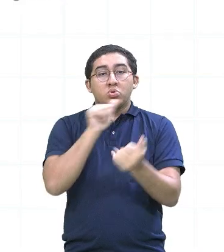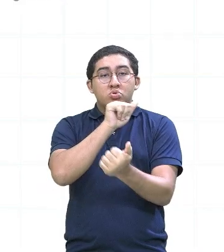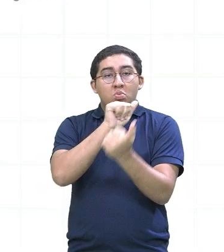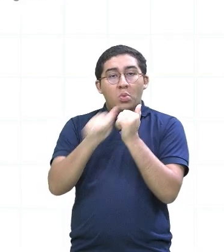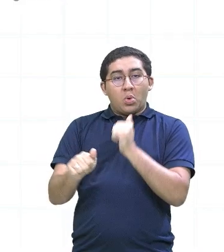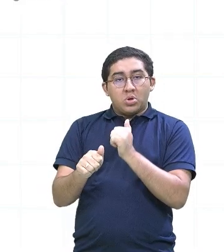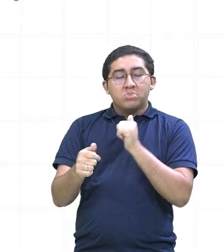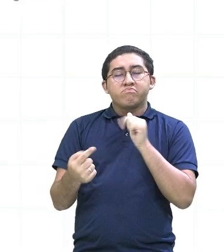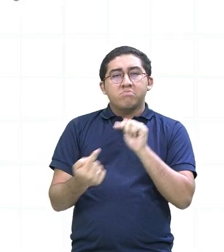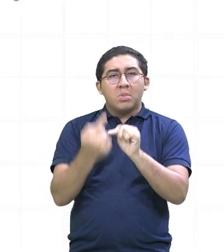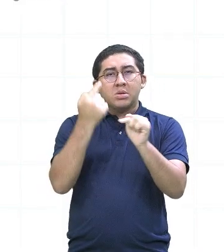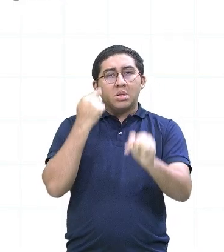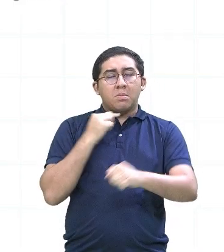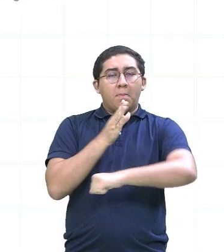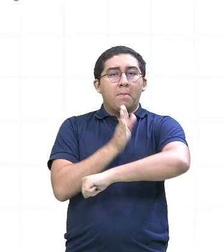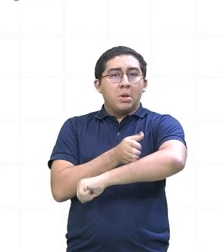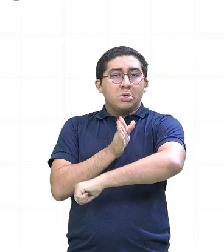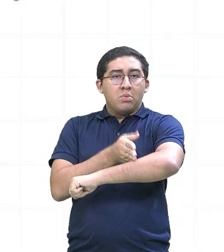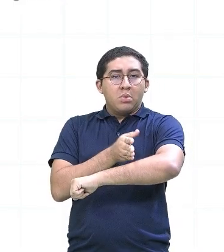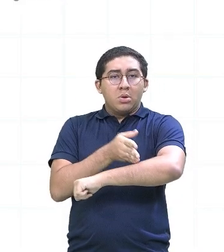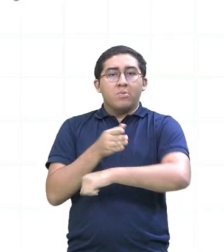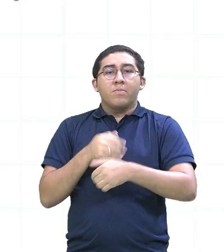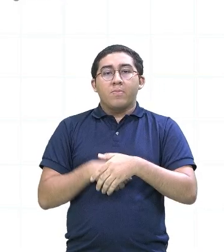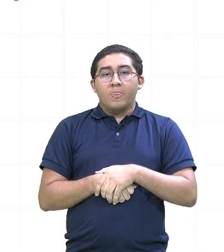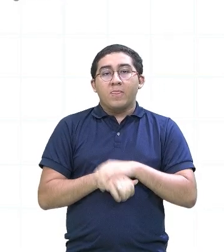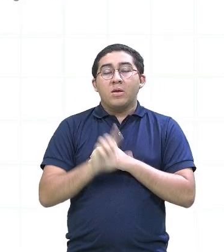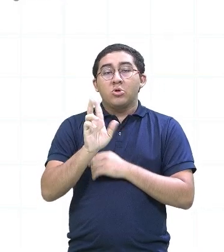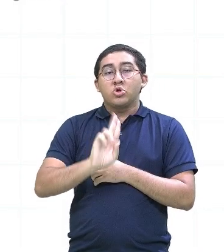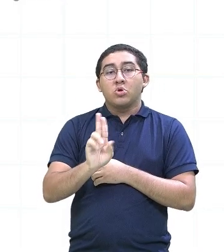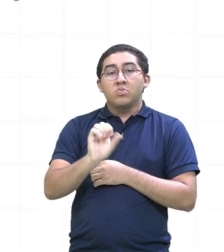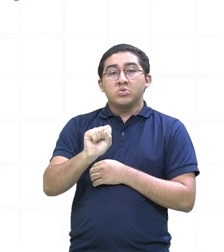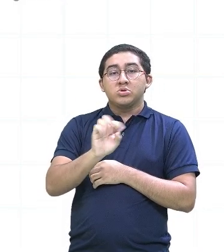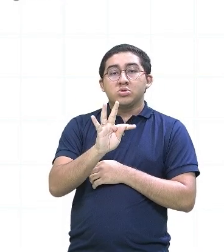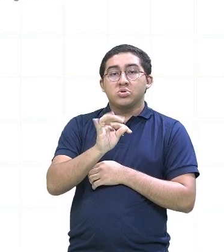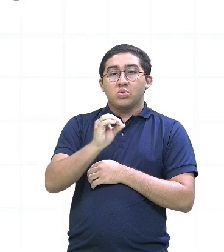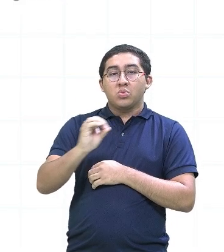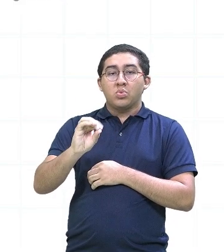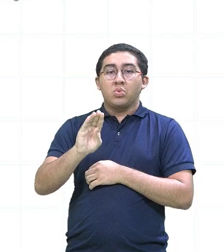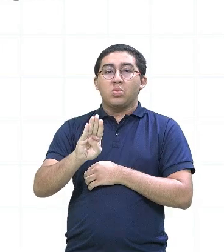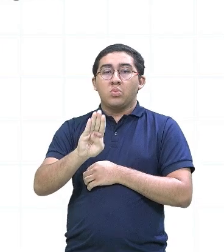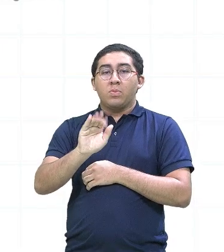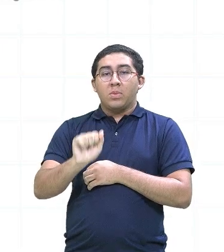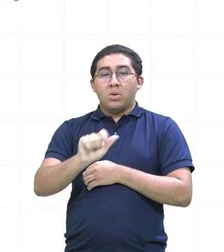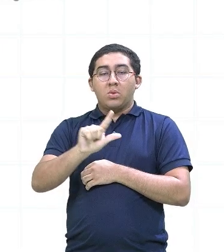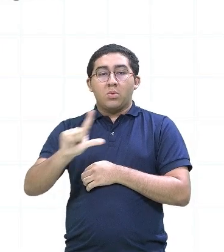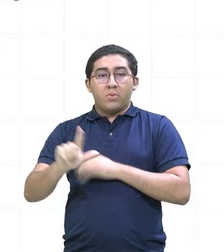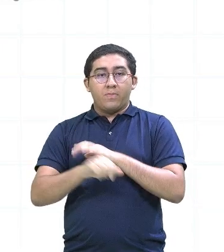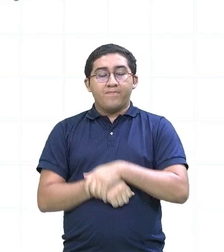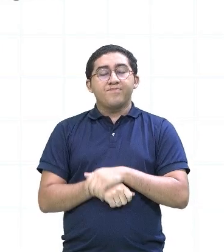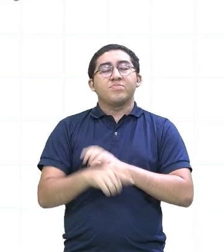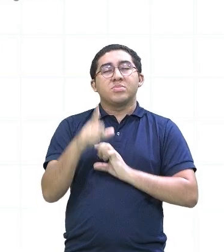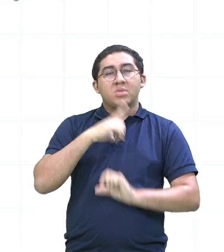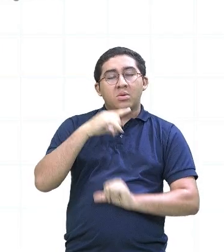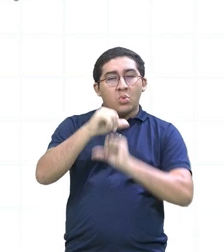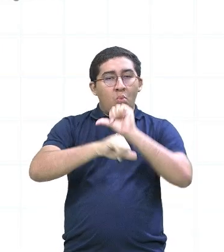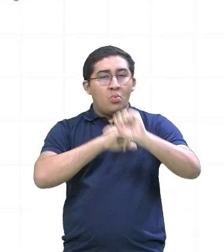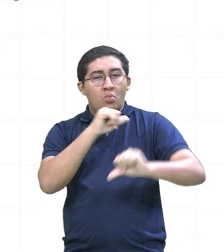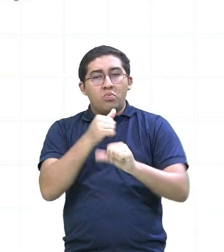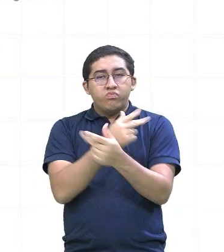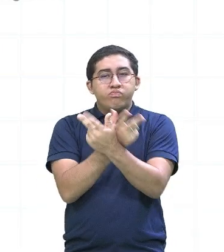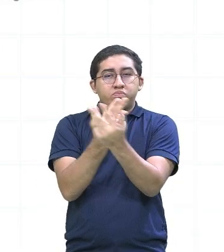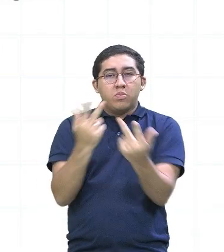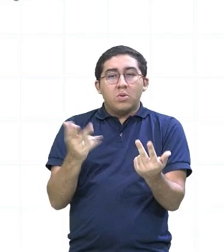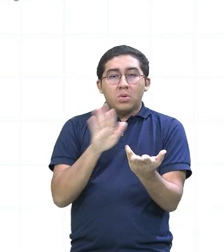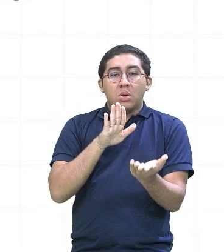época medieval, o stoolball. Sofreu muitas modificações até chegar ao formato de